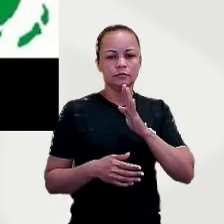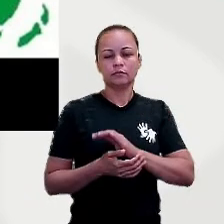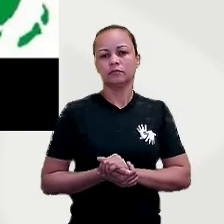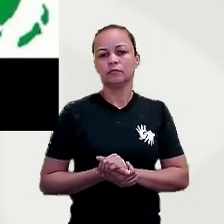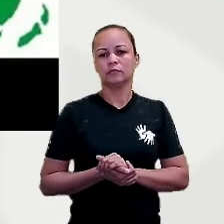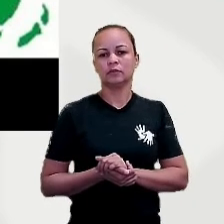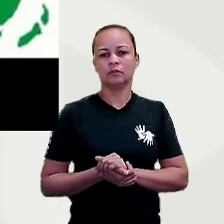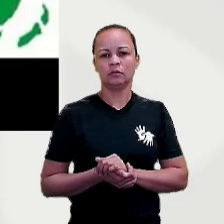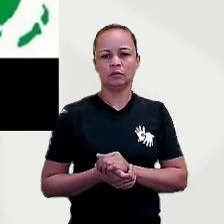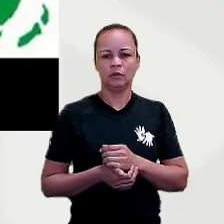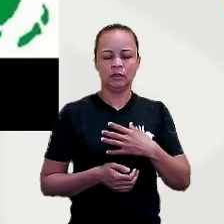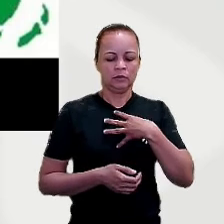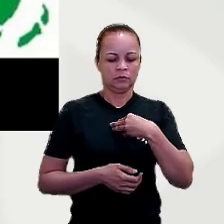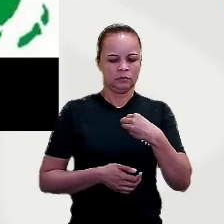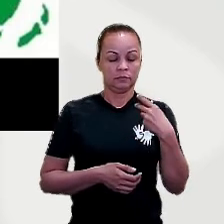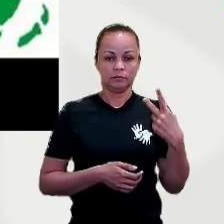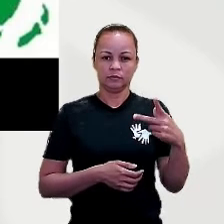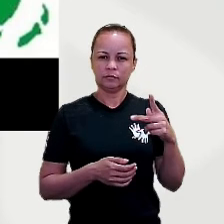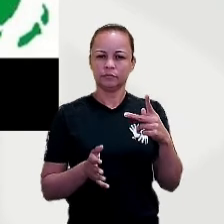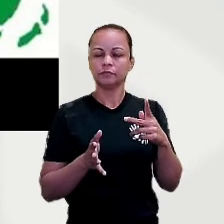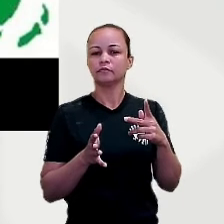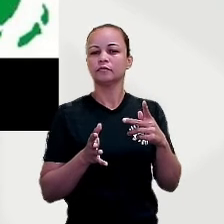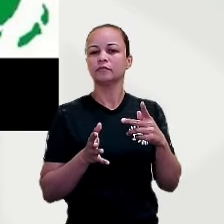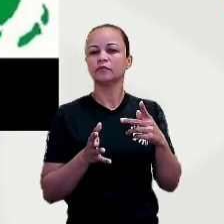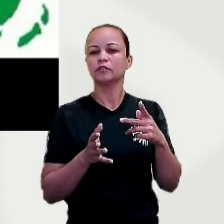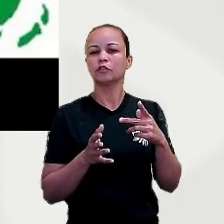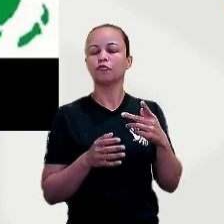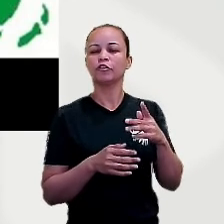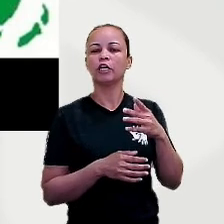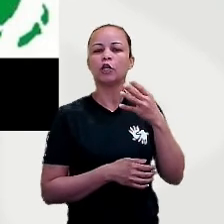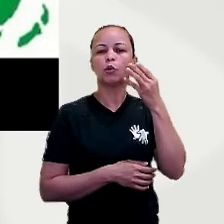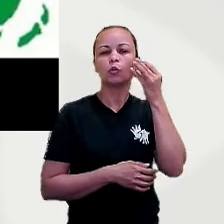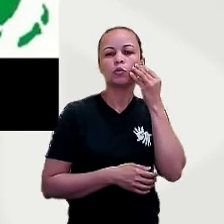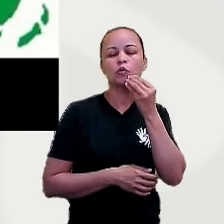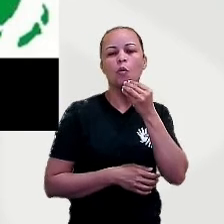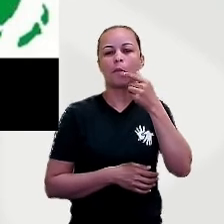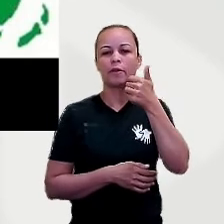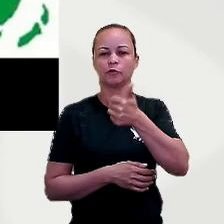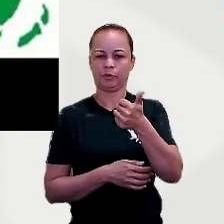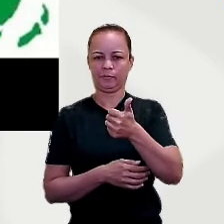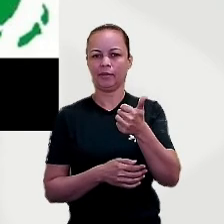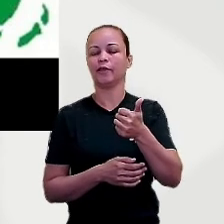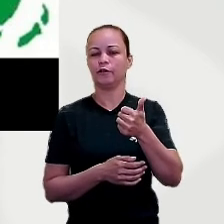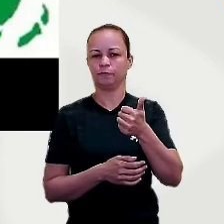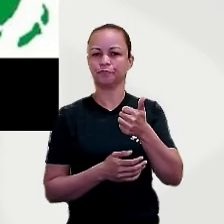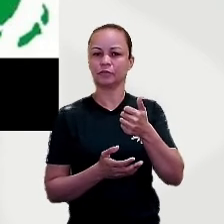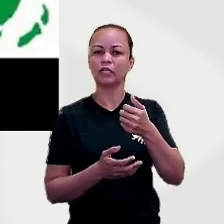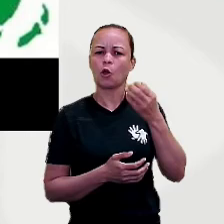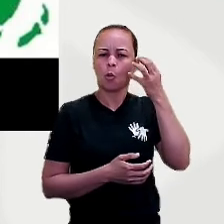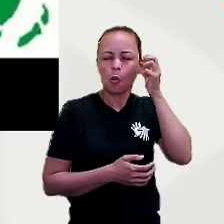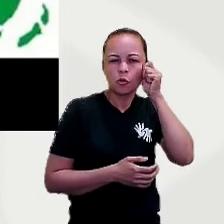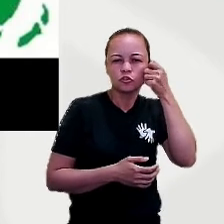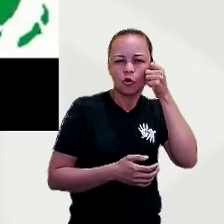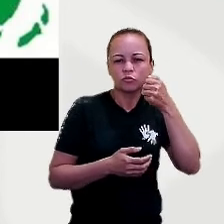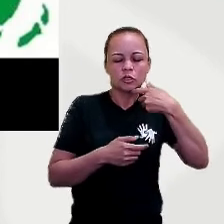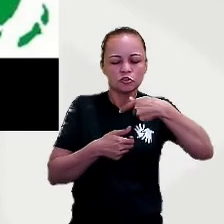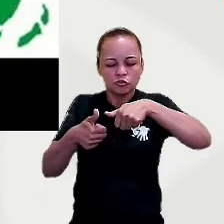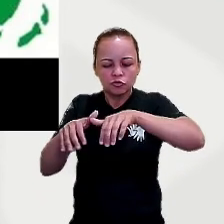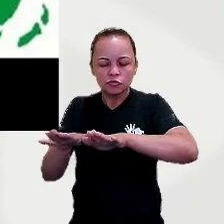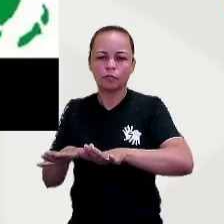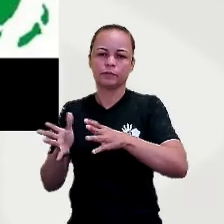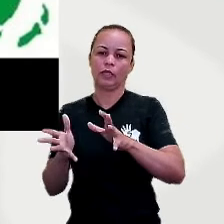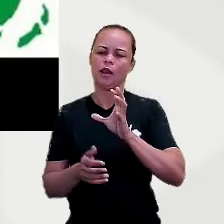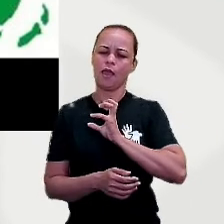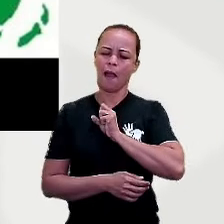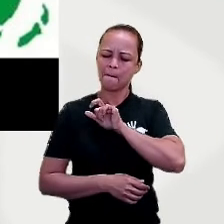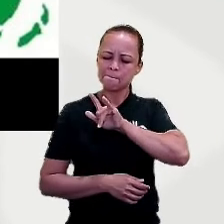VI deixou seu filho, Dom Pedro, futuramente imperador Dom Pedro I. Então, Dom Pedro, ele amava muito o Brasil. Ele e